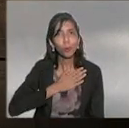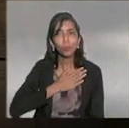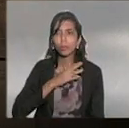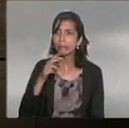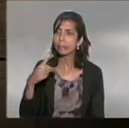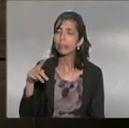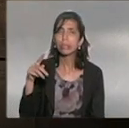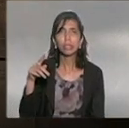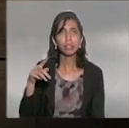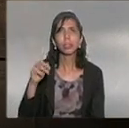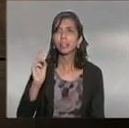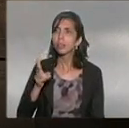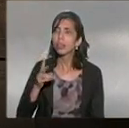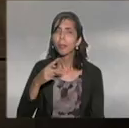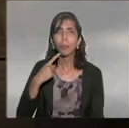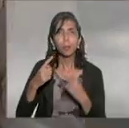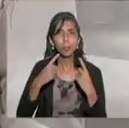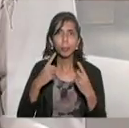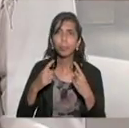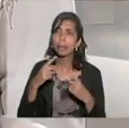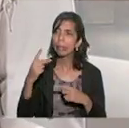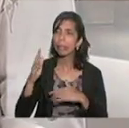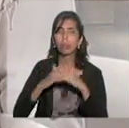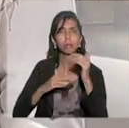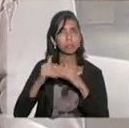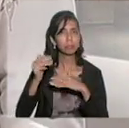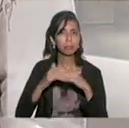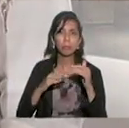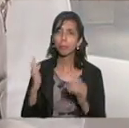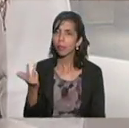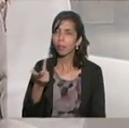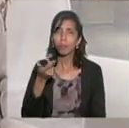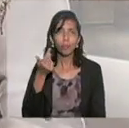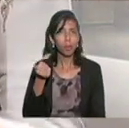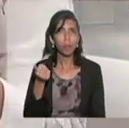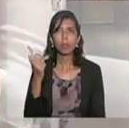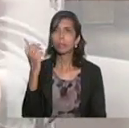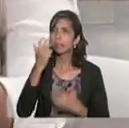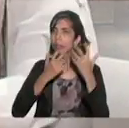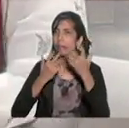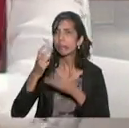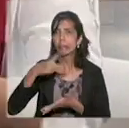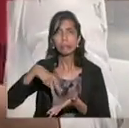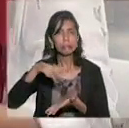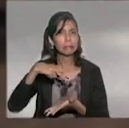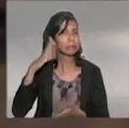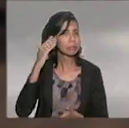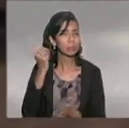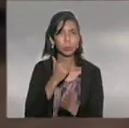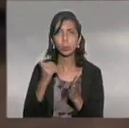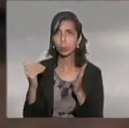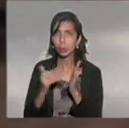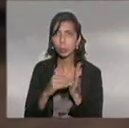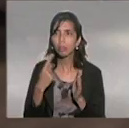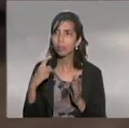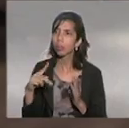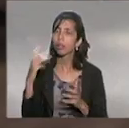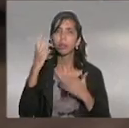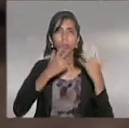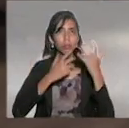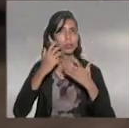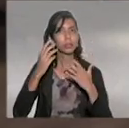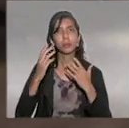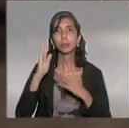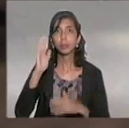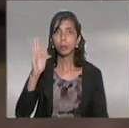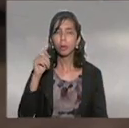Silvia também. todos os dias, 4 vezes por dia. É outro talento. Ela Nossa, é incrível, né? incrível. Aquela canta, dança, ela sabe tudo, né? Sabe tudo de também. musical, ela é a nossa